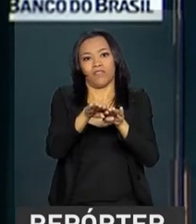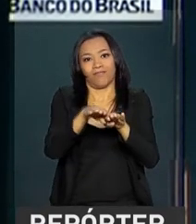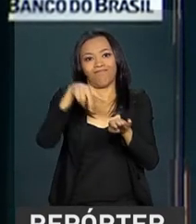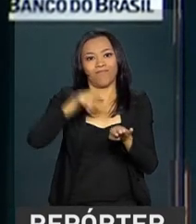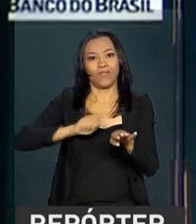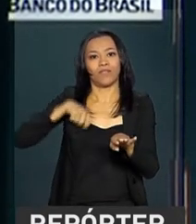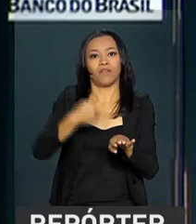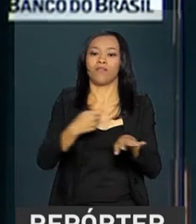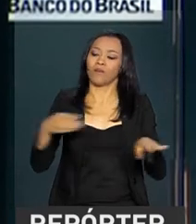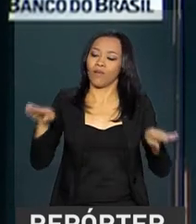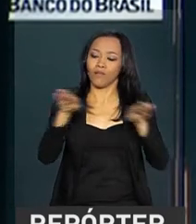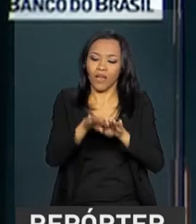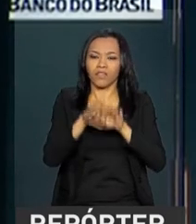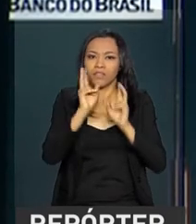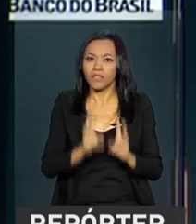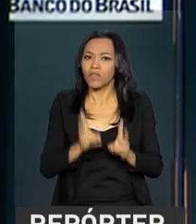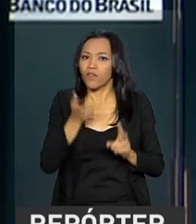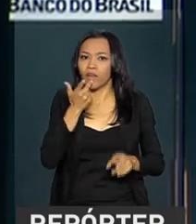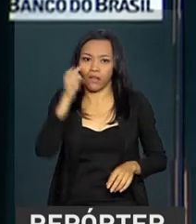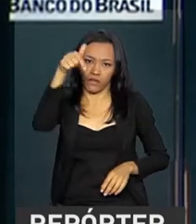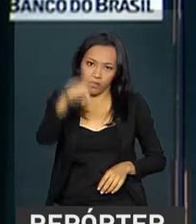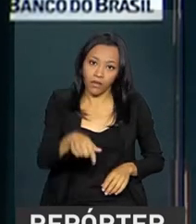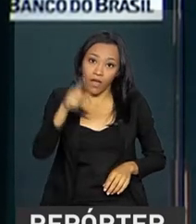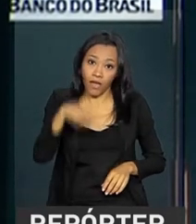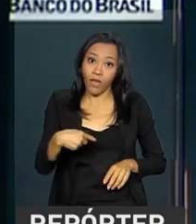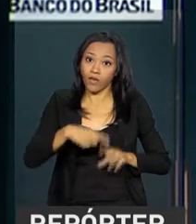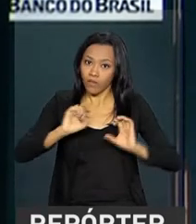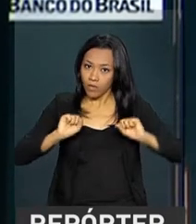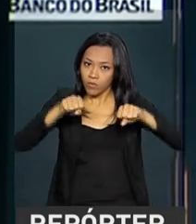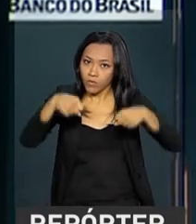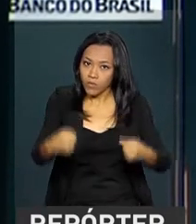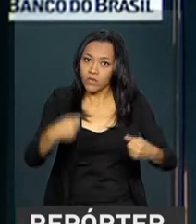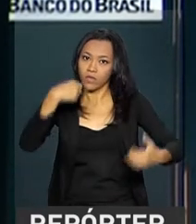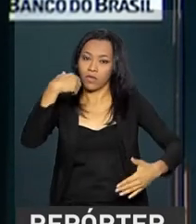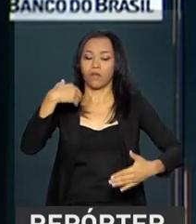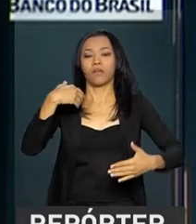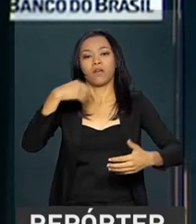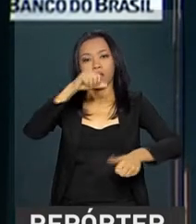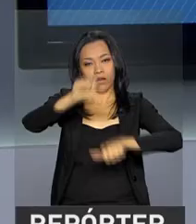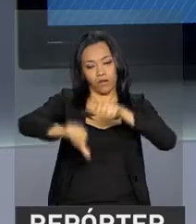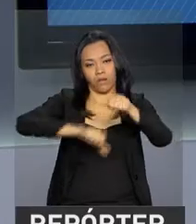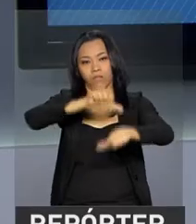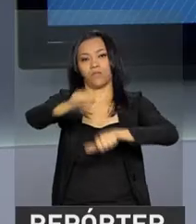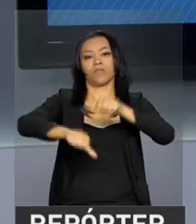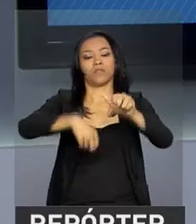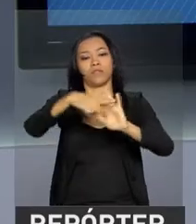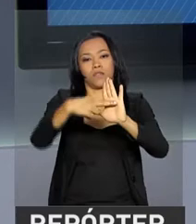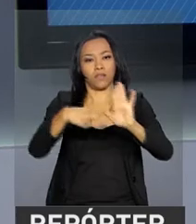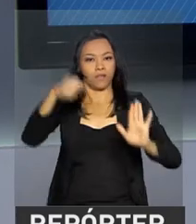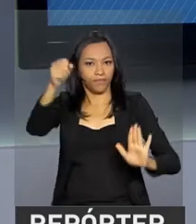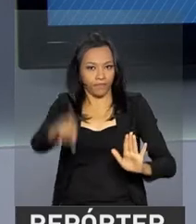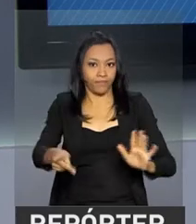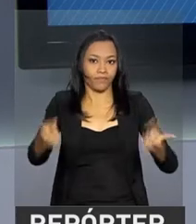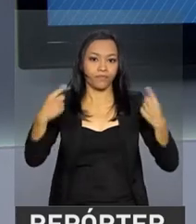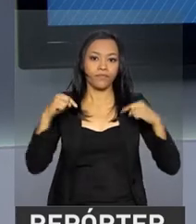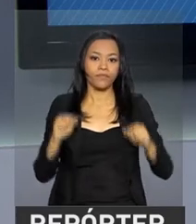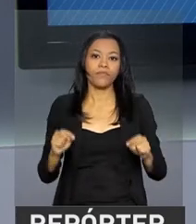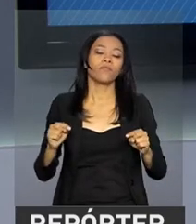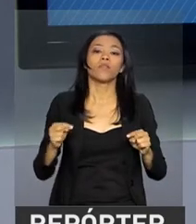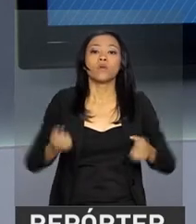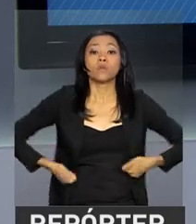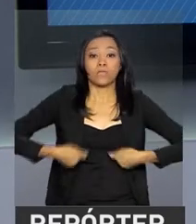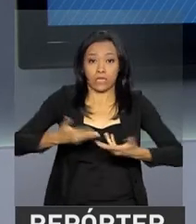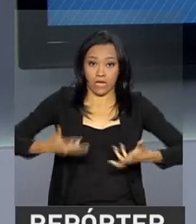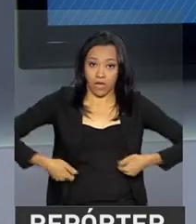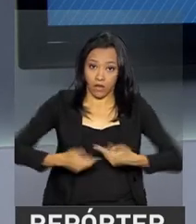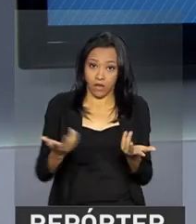apregoado é a força motriz da reforma da previdência o gasto do governo federal